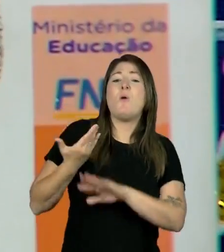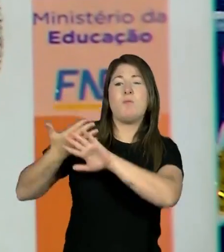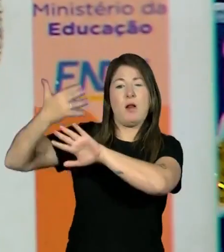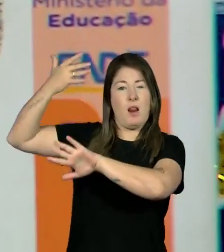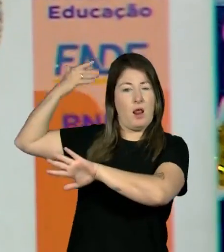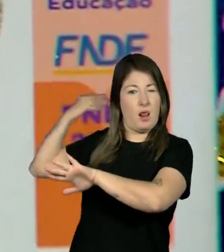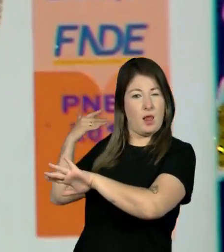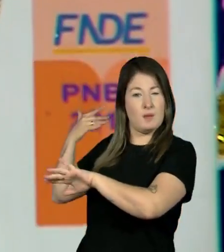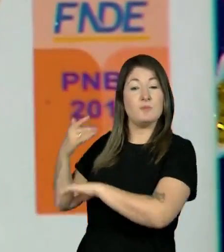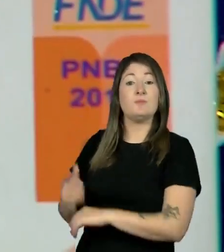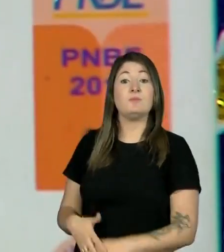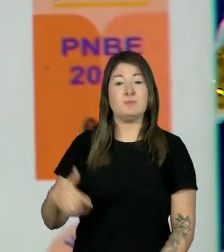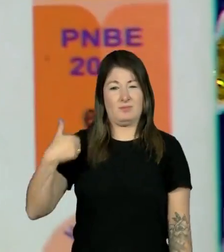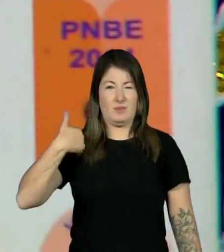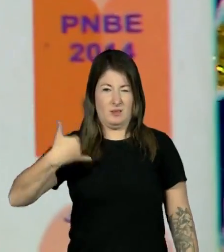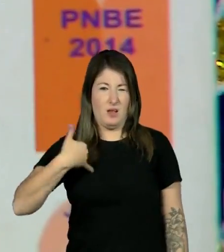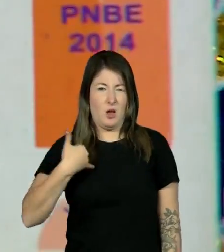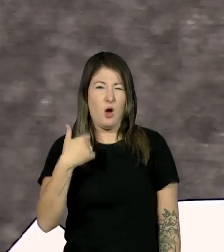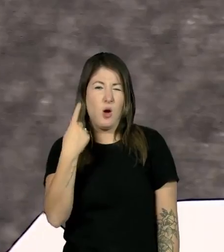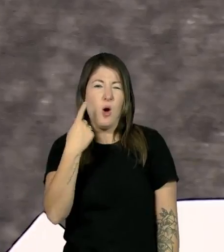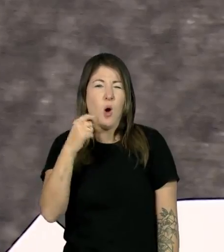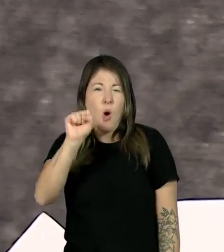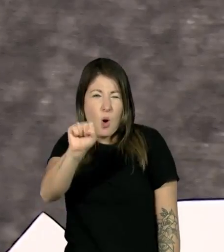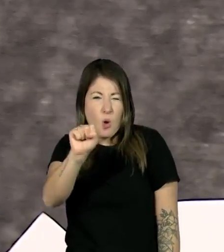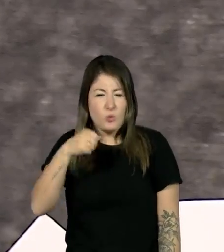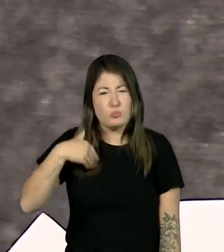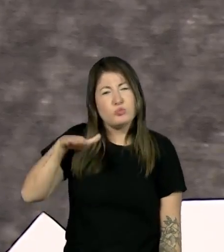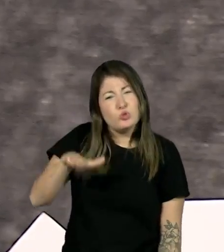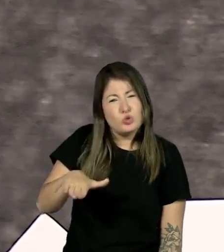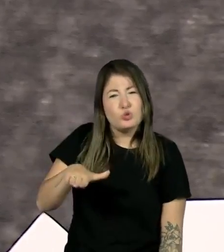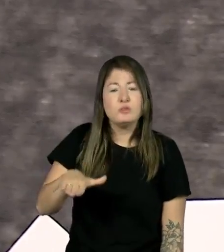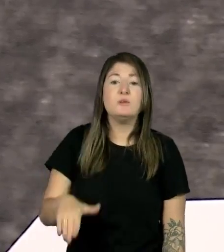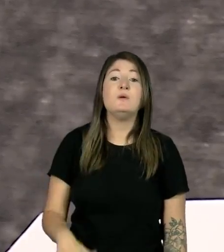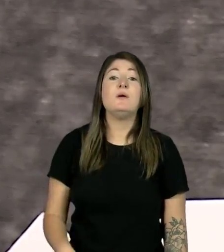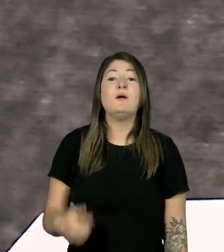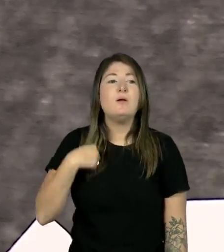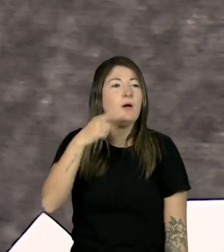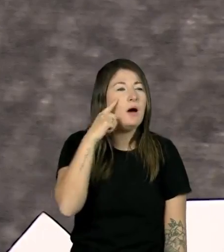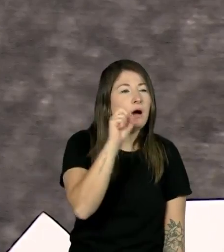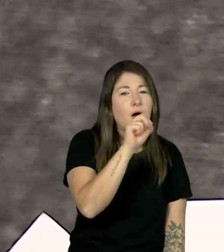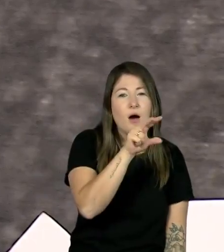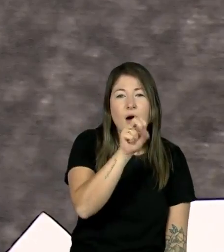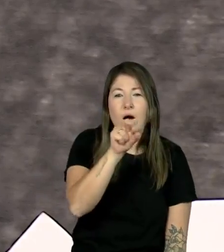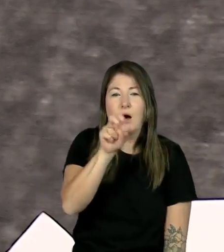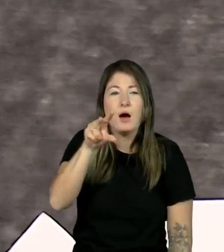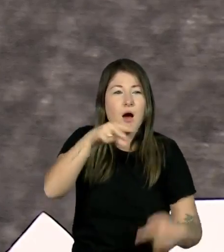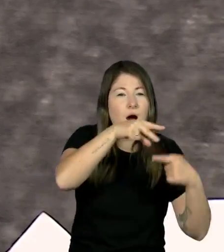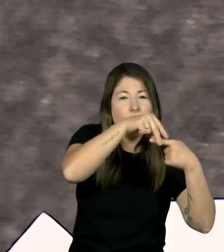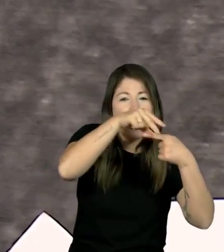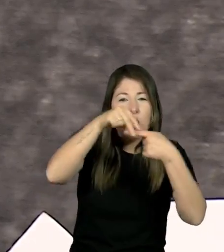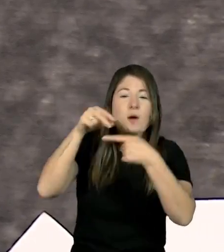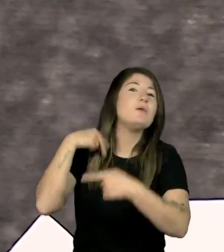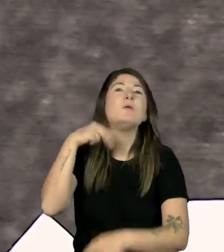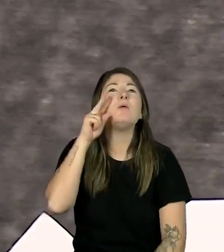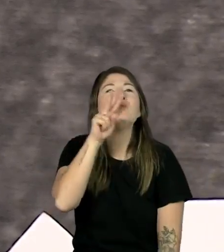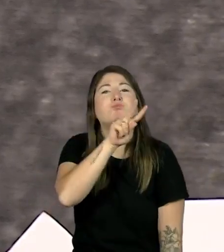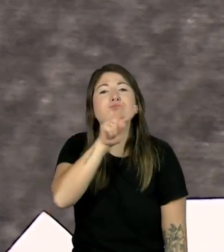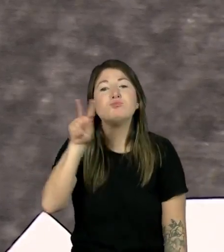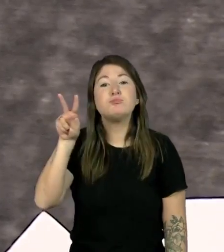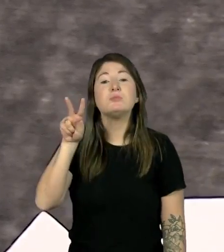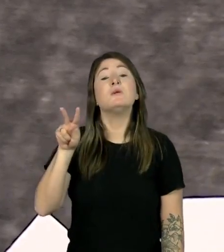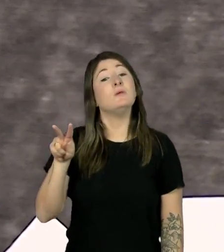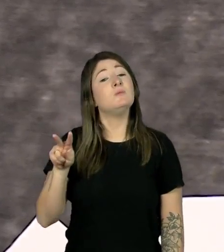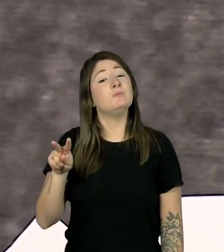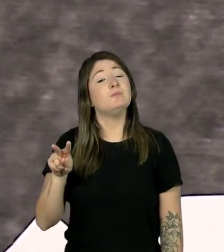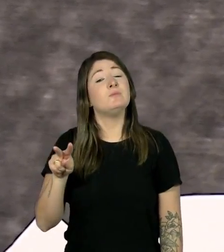tinha 8 anos, ele viu ler o cordel. E ele falou, bom, eu